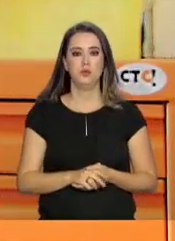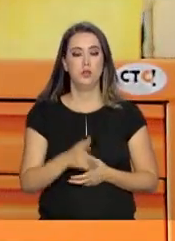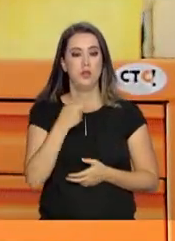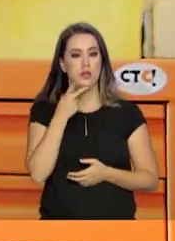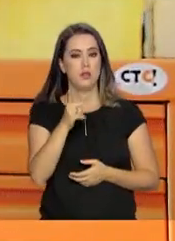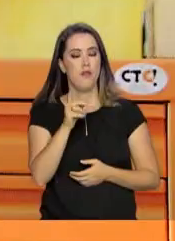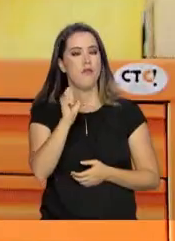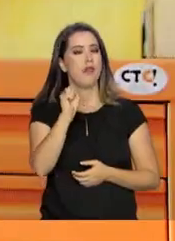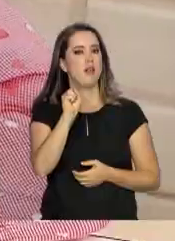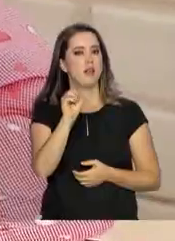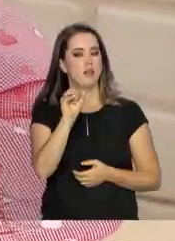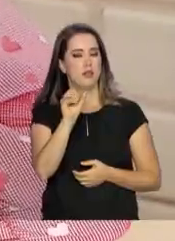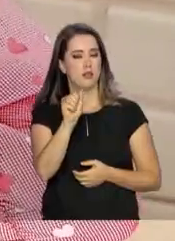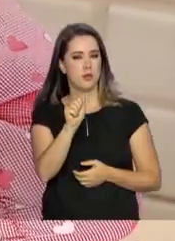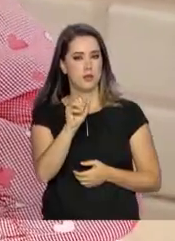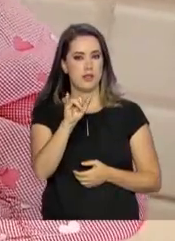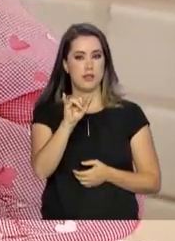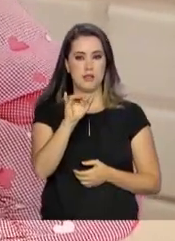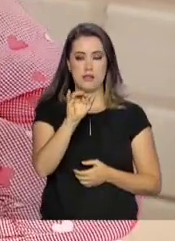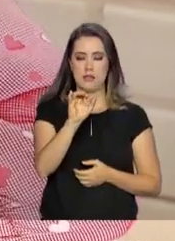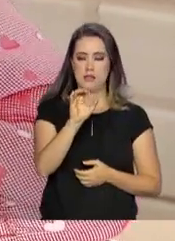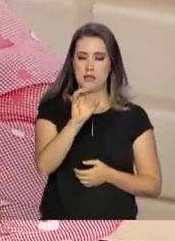curupe long